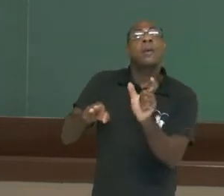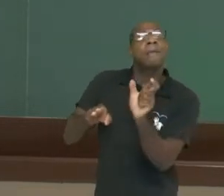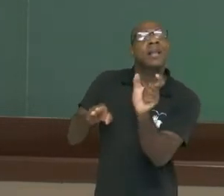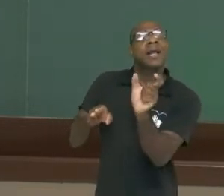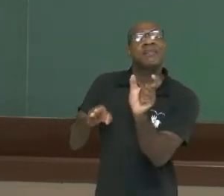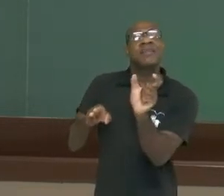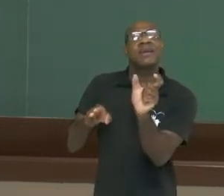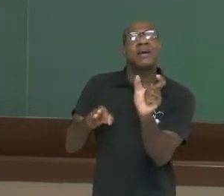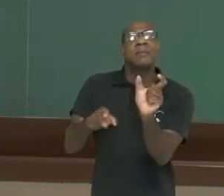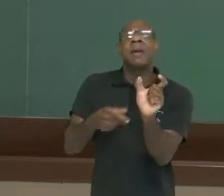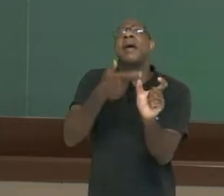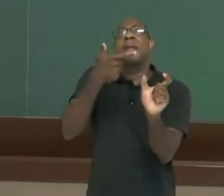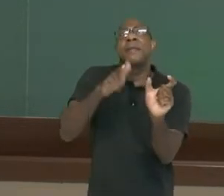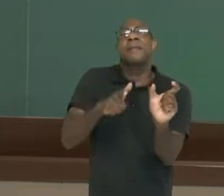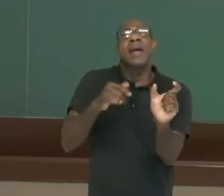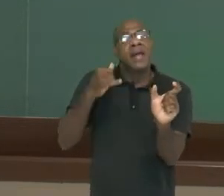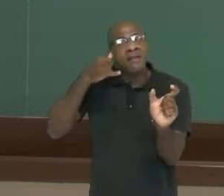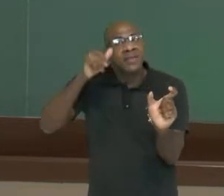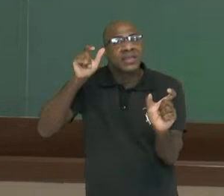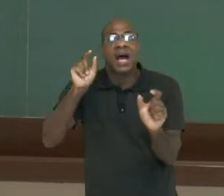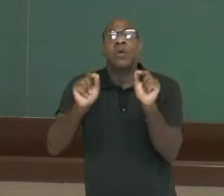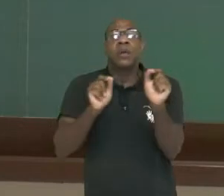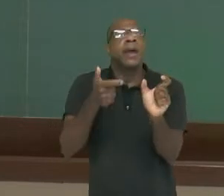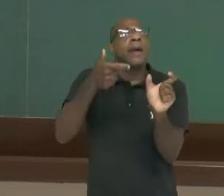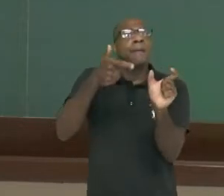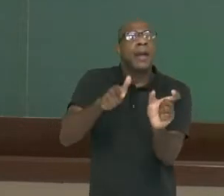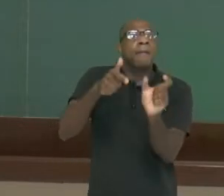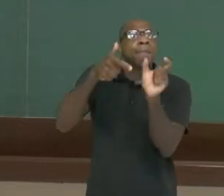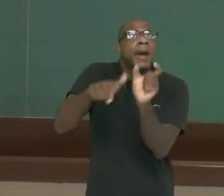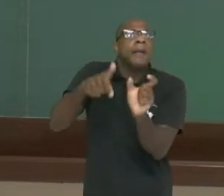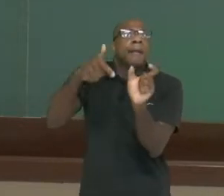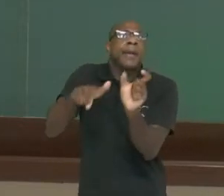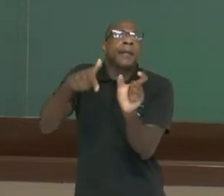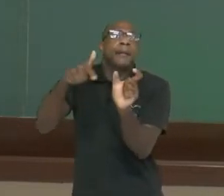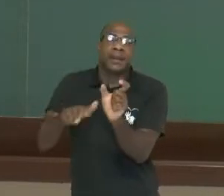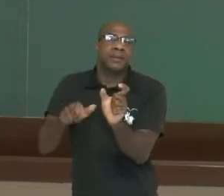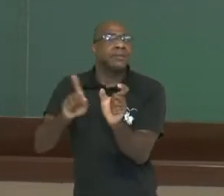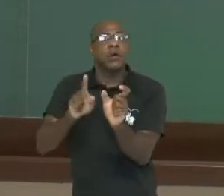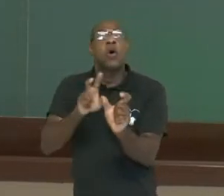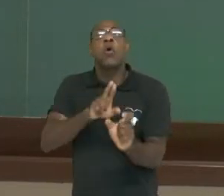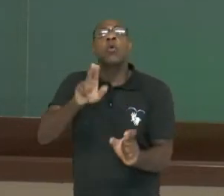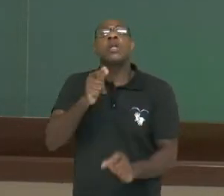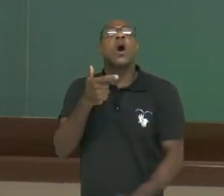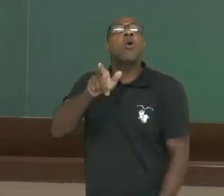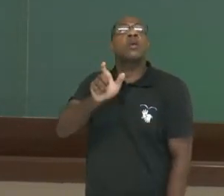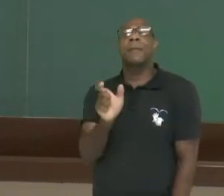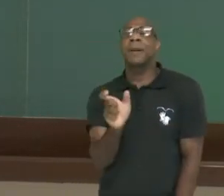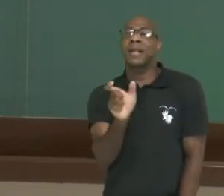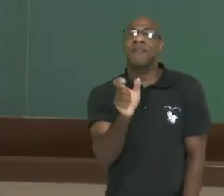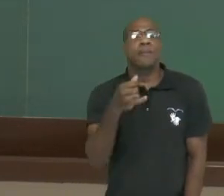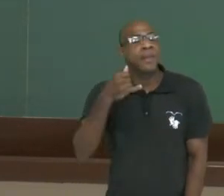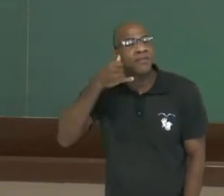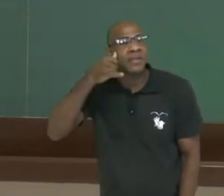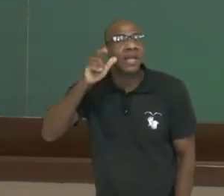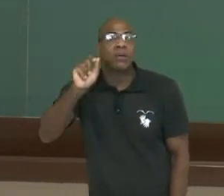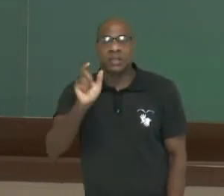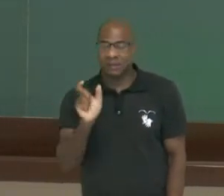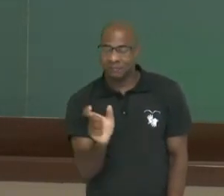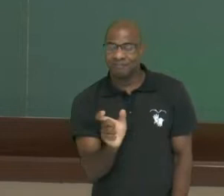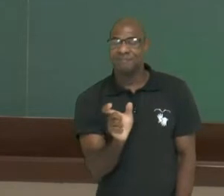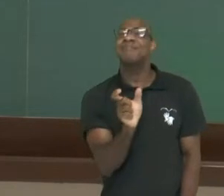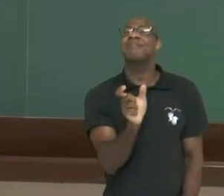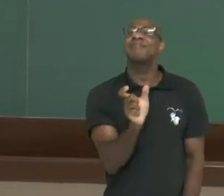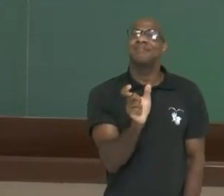a referenciação, para fazer essa ideia dessa coesão por referenciação. Ao utilizar um